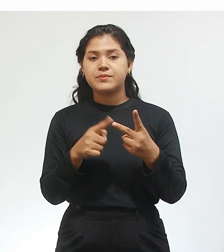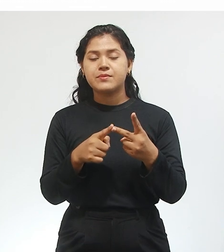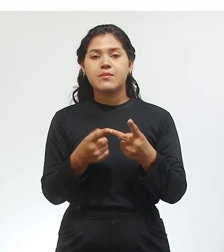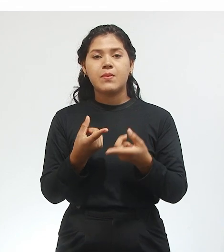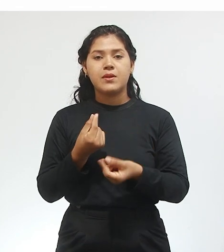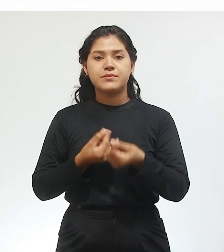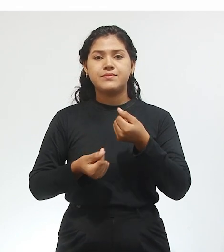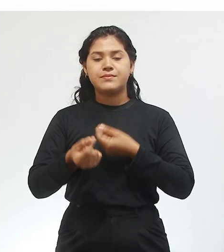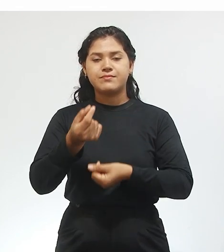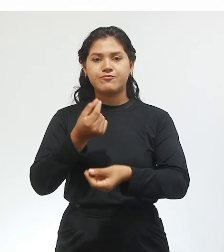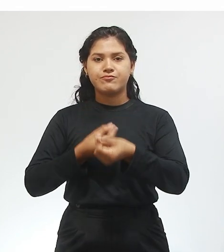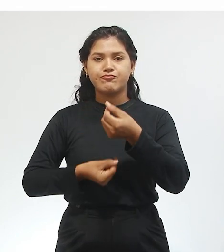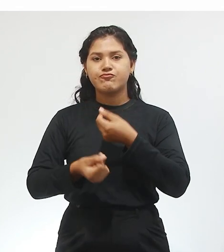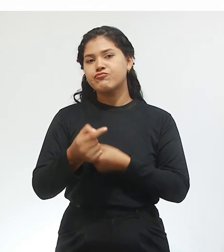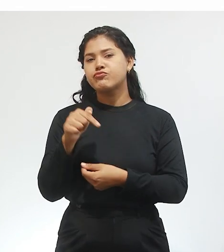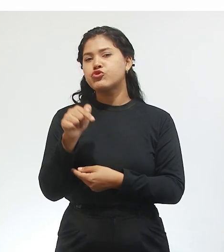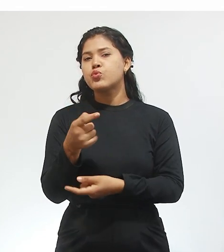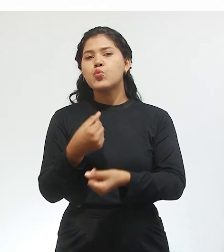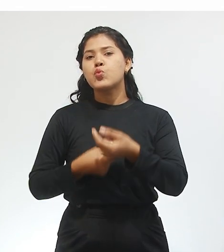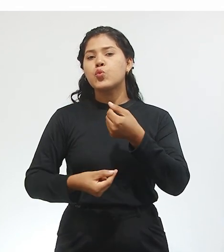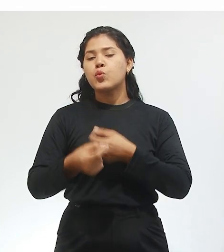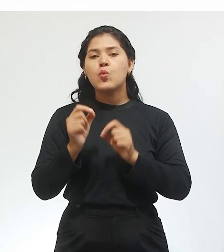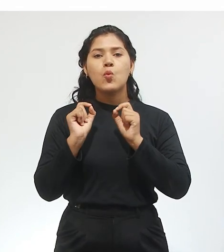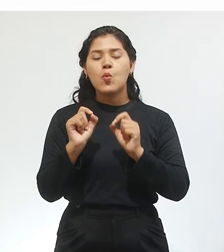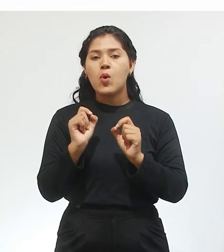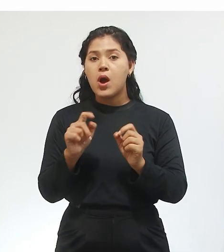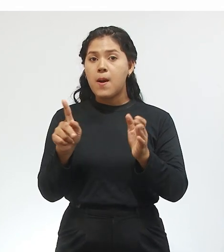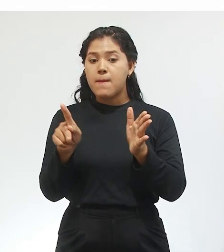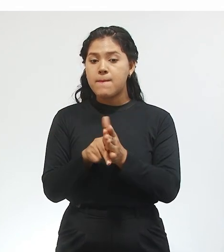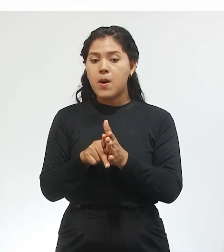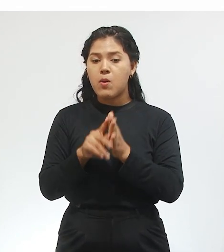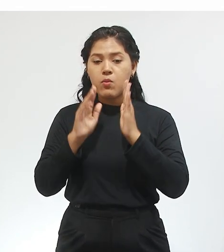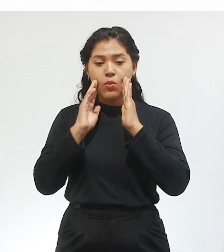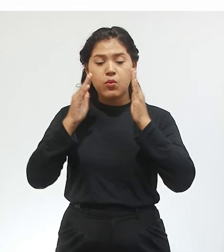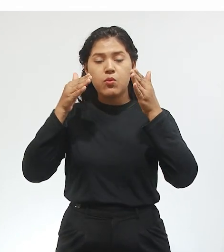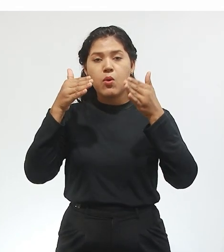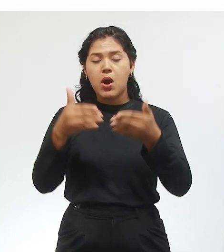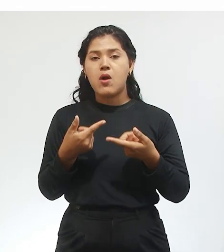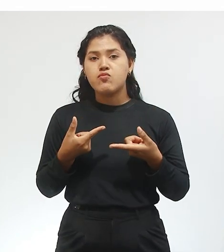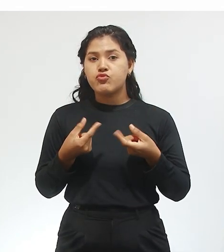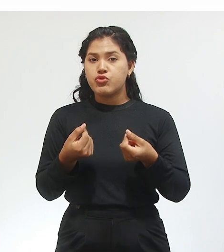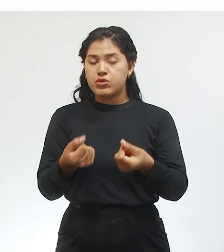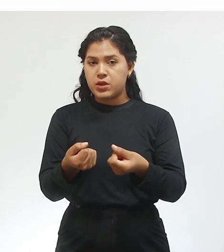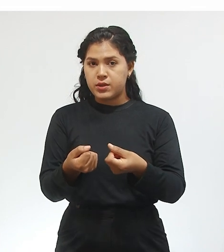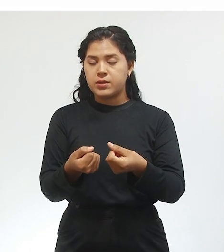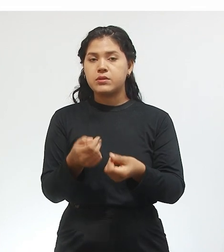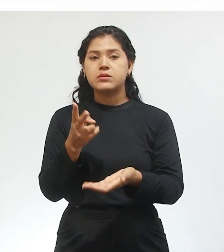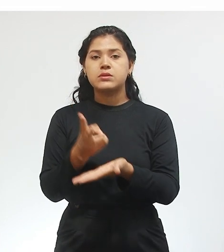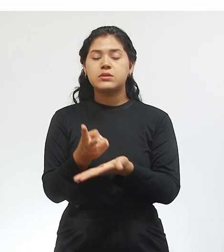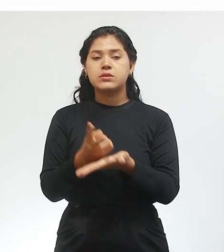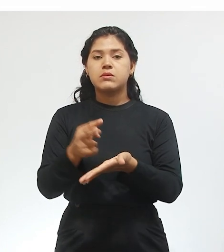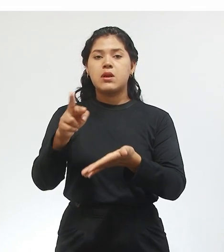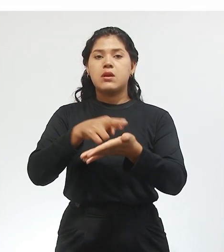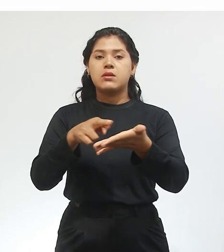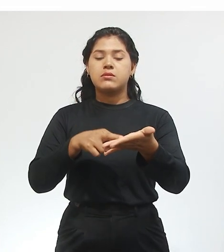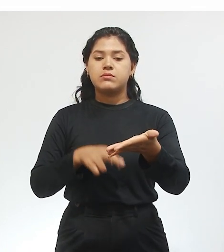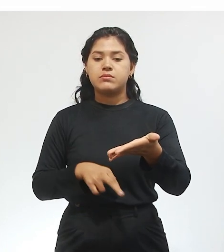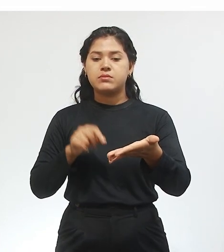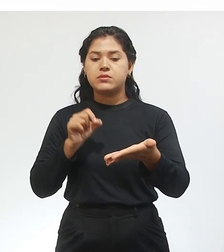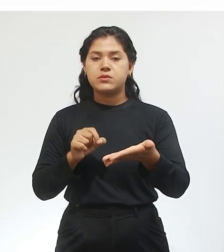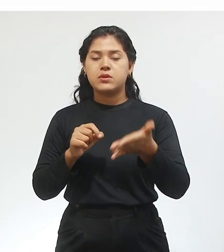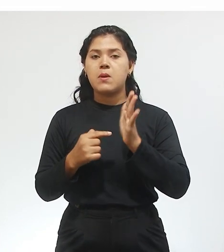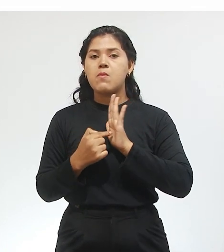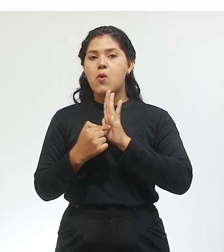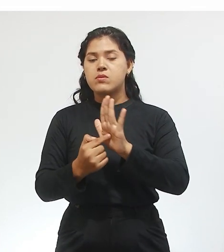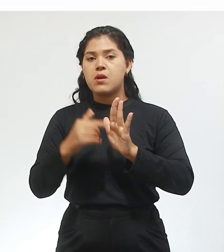econômica. A econômica, ela já vai o quê? Apurar o resultado, tá? Vai apurar o resultado por meio da demonstração, que a gente